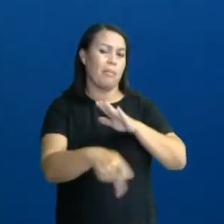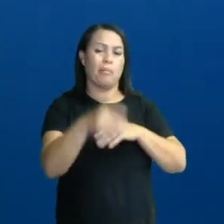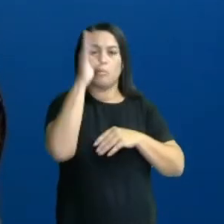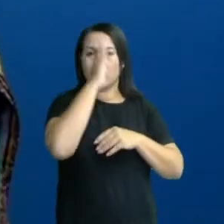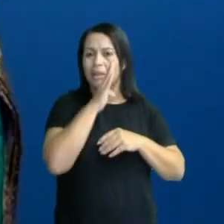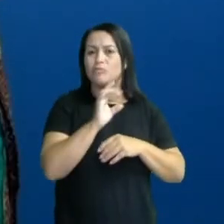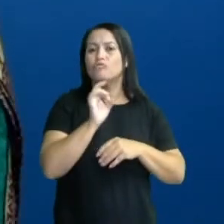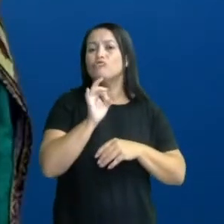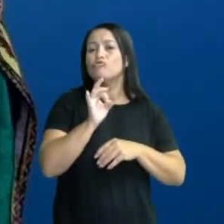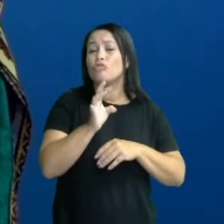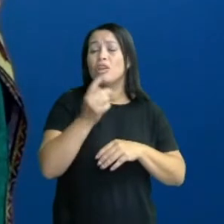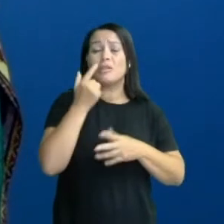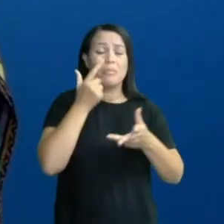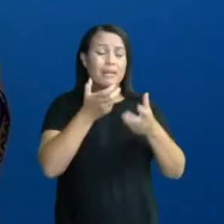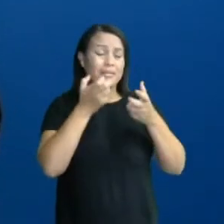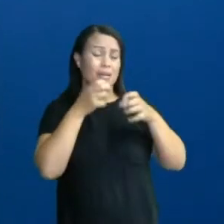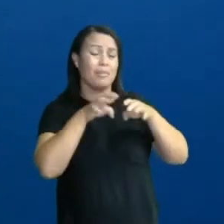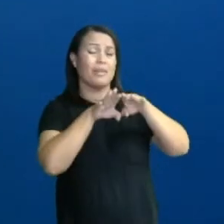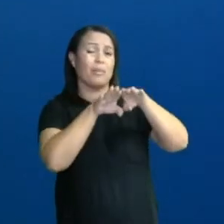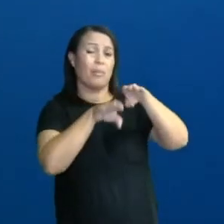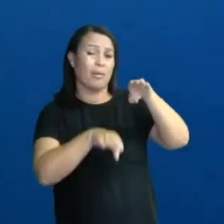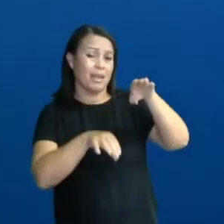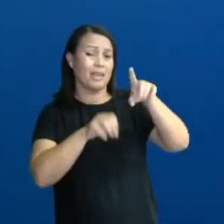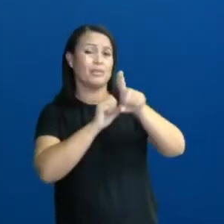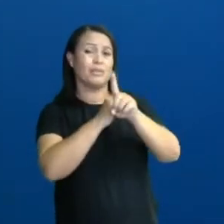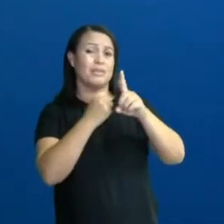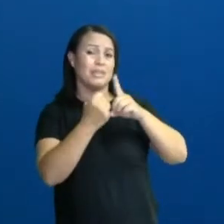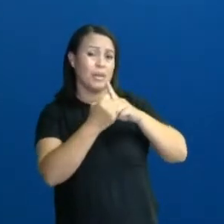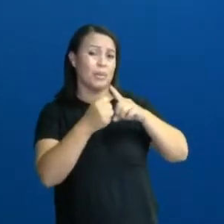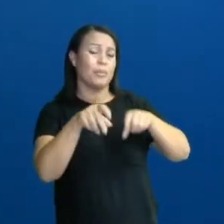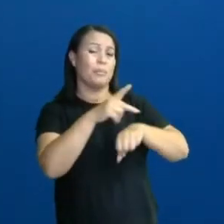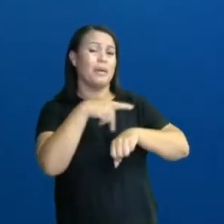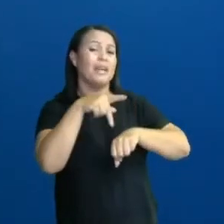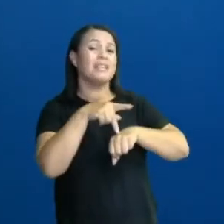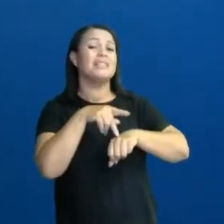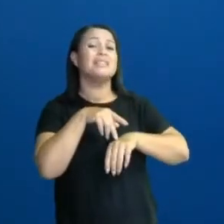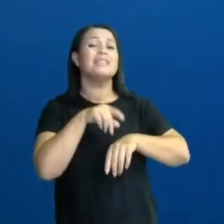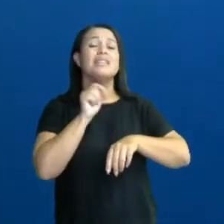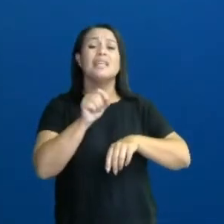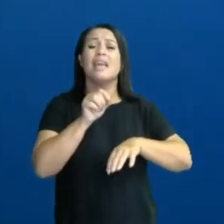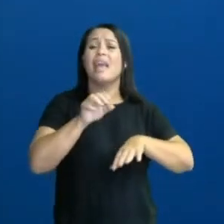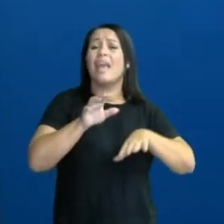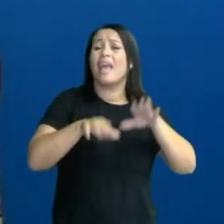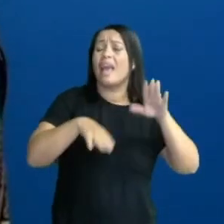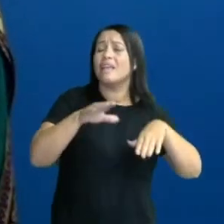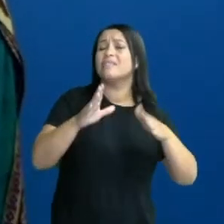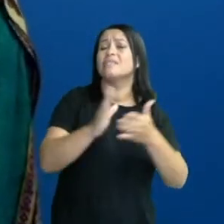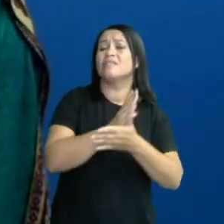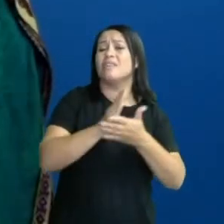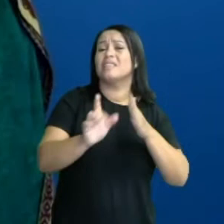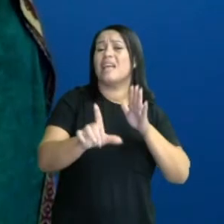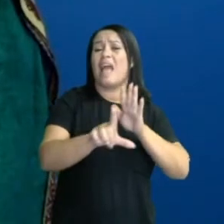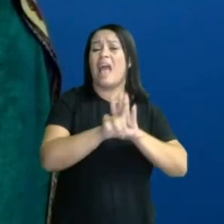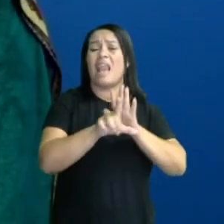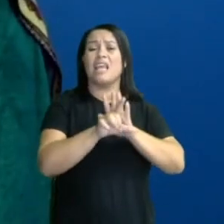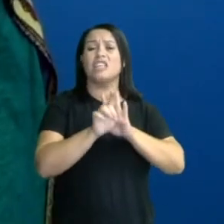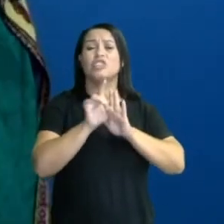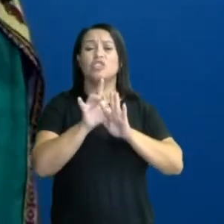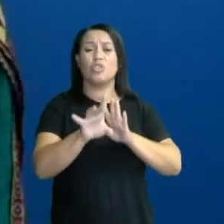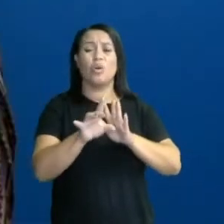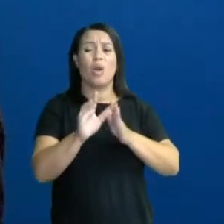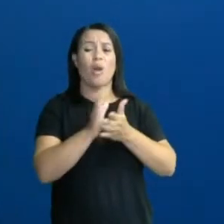vê que tem uma desigualdade social no nosso país e que, às vezes, a lei parece que só funciona para os